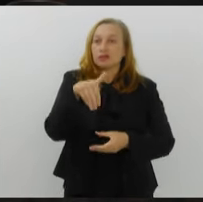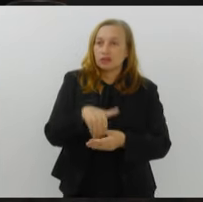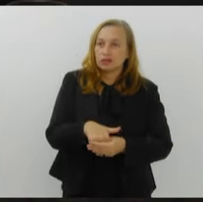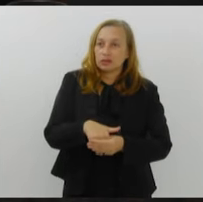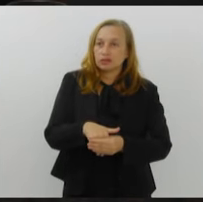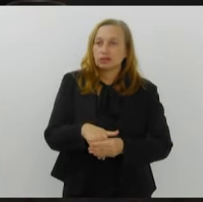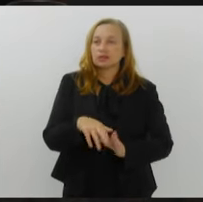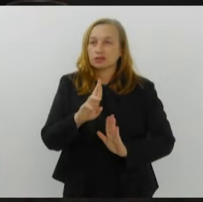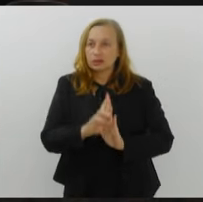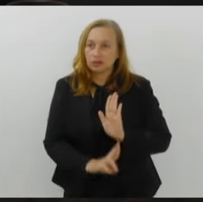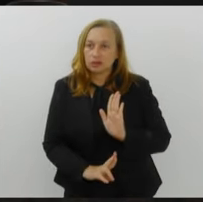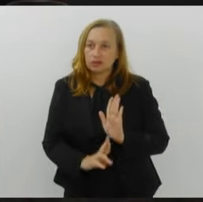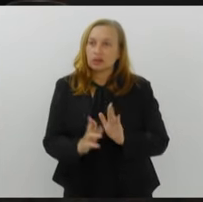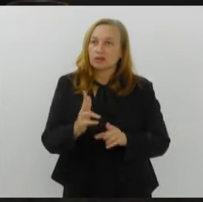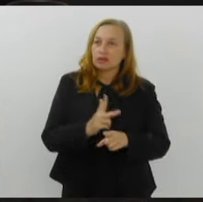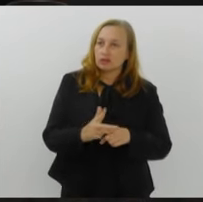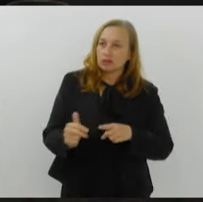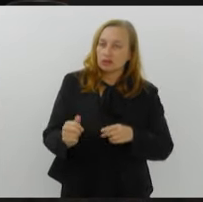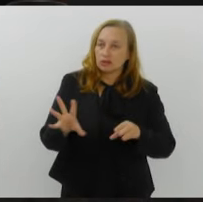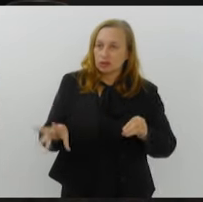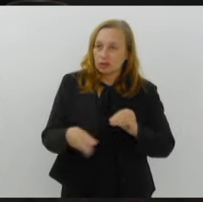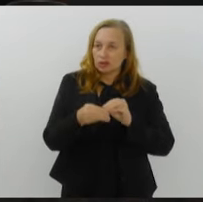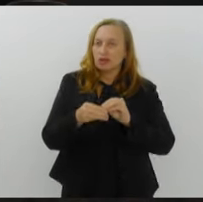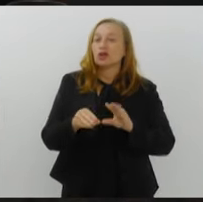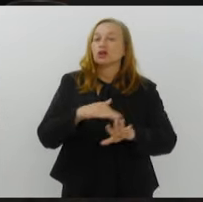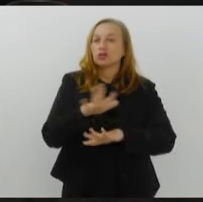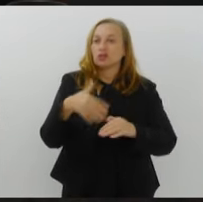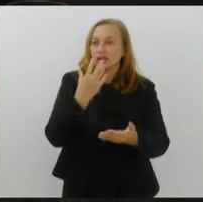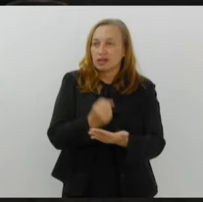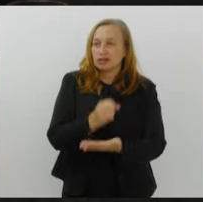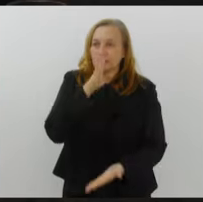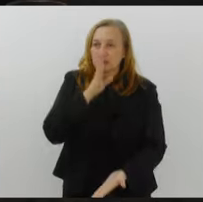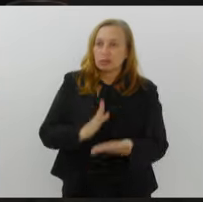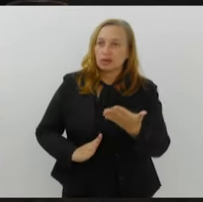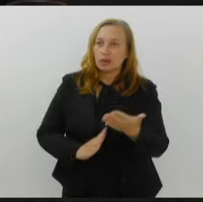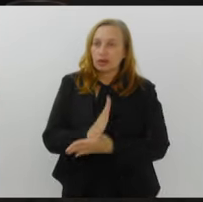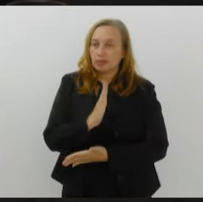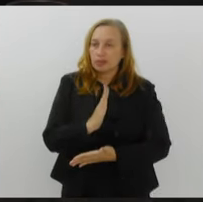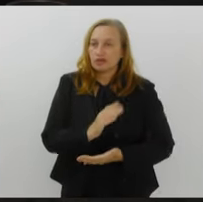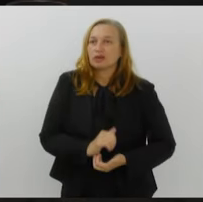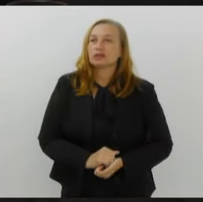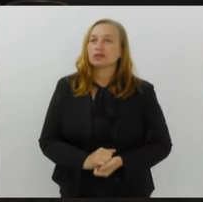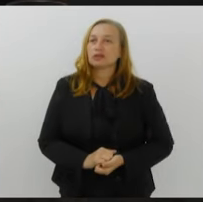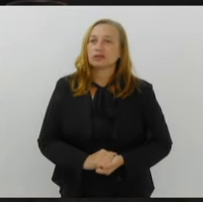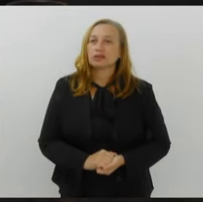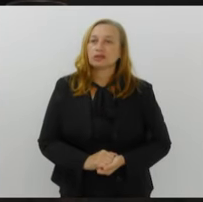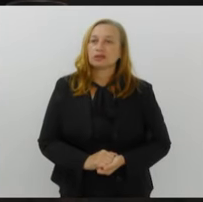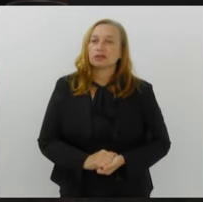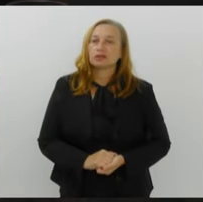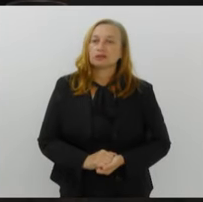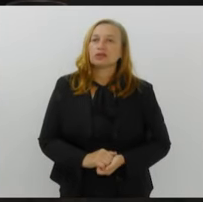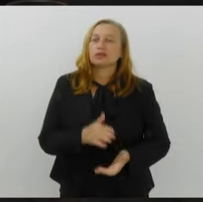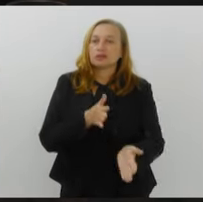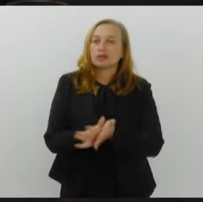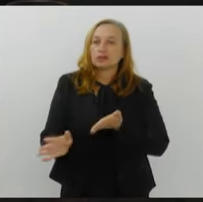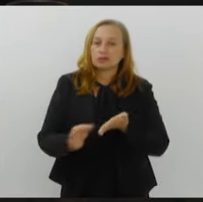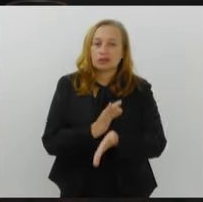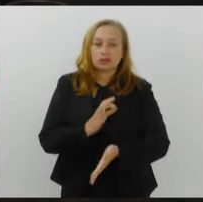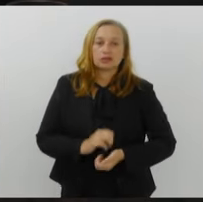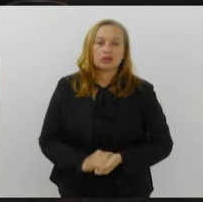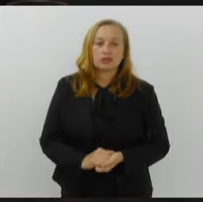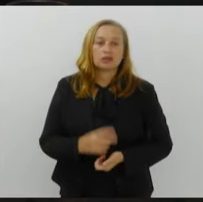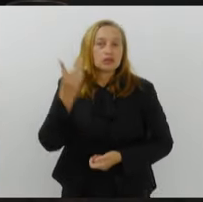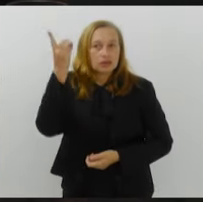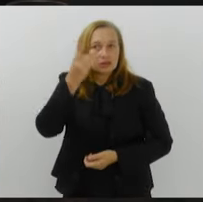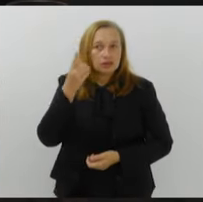votação, a redação final, assim emendado. Se os que aprovam permaneçam como estão, aprovado, vai à publicação.